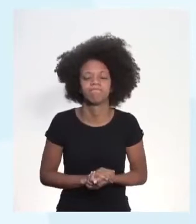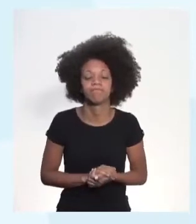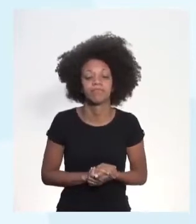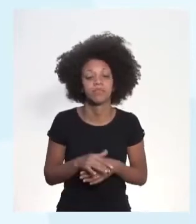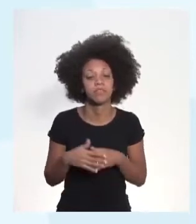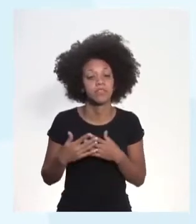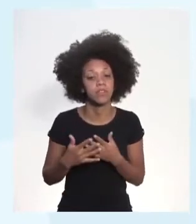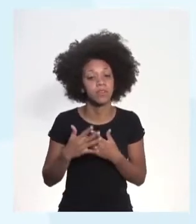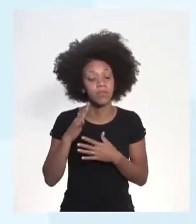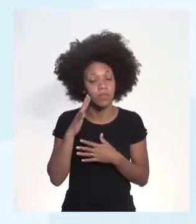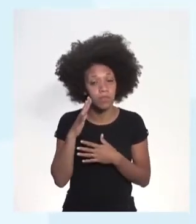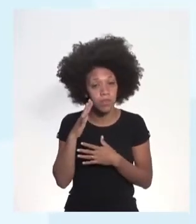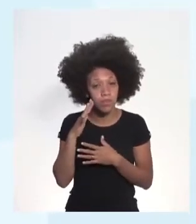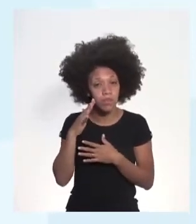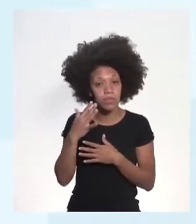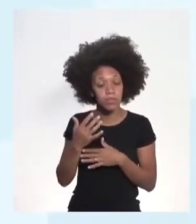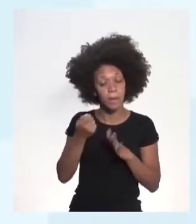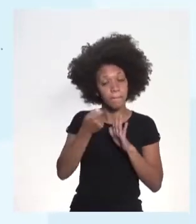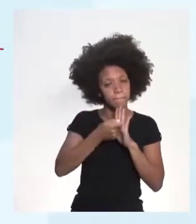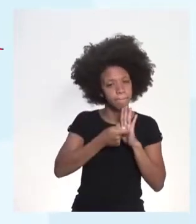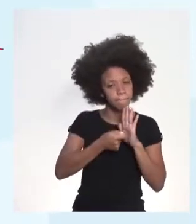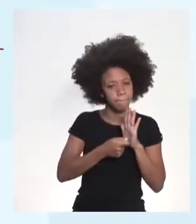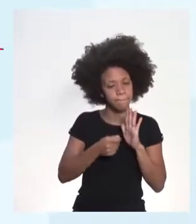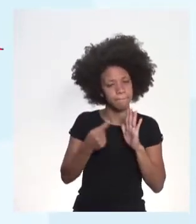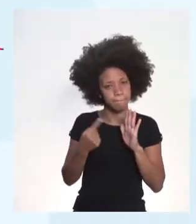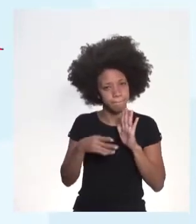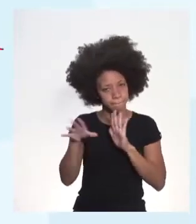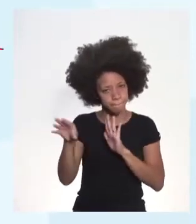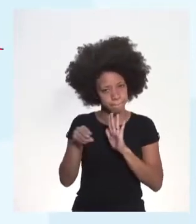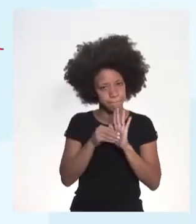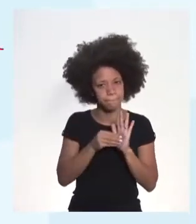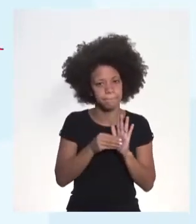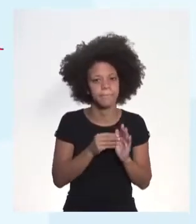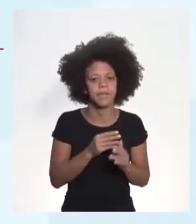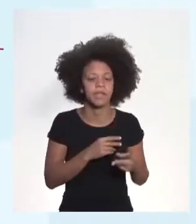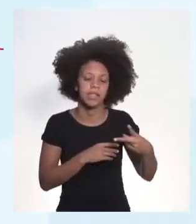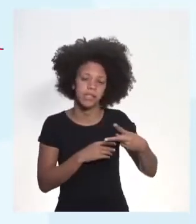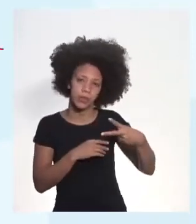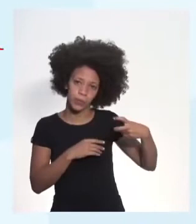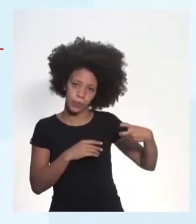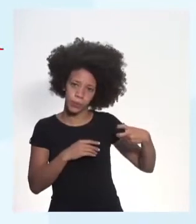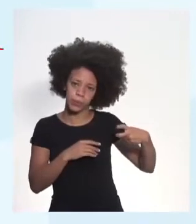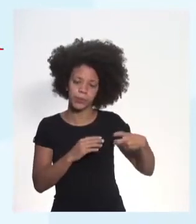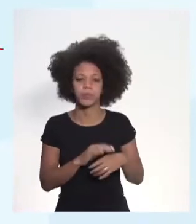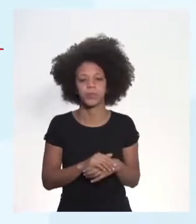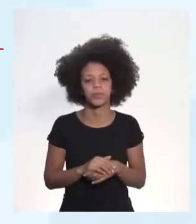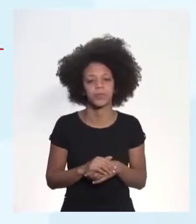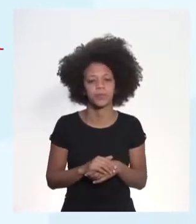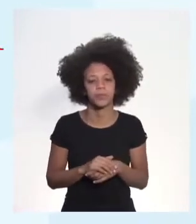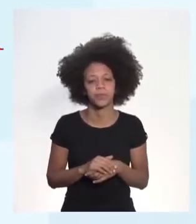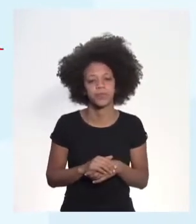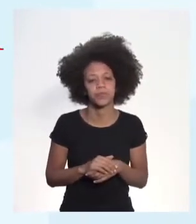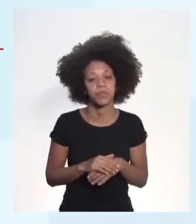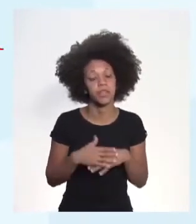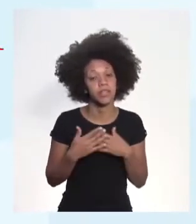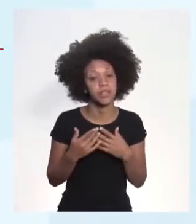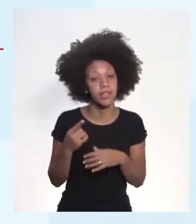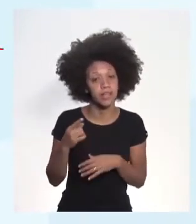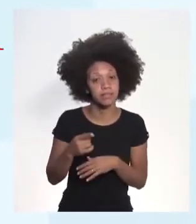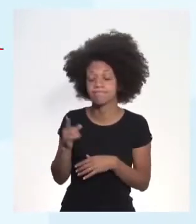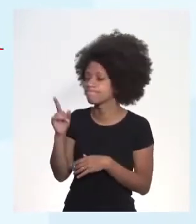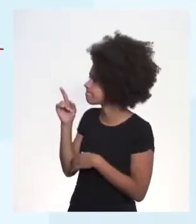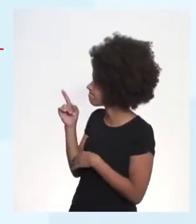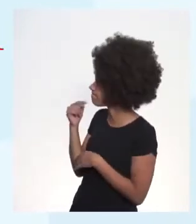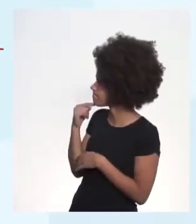que eu não vou resolver ainda né eu vou colocar o sinalzinho de igual aqui na outra linha também e essa multiplicação Apesar de eu poder